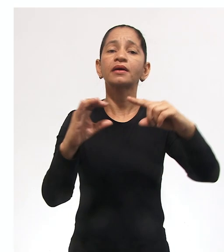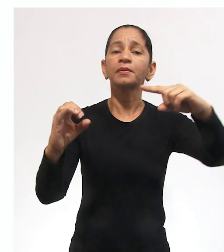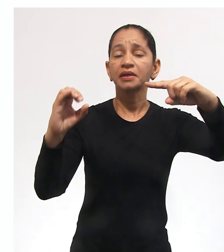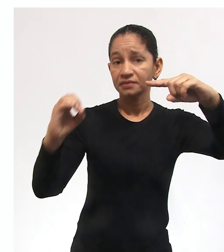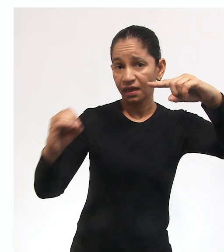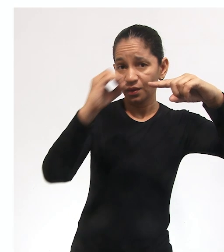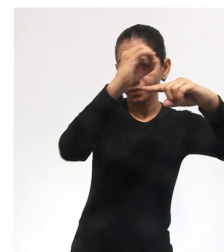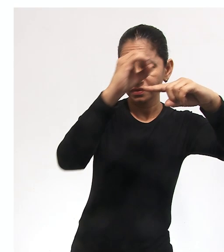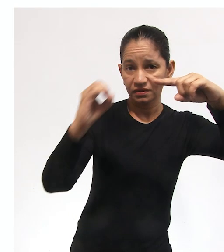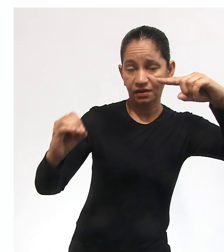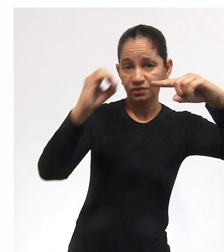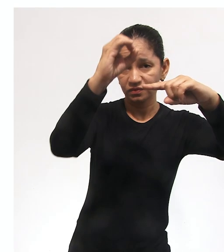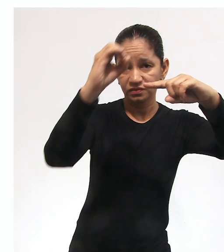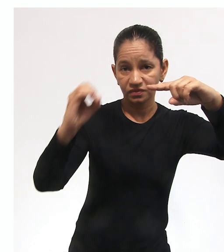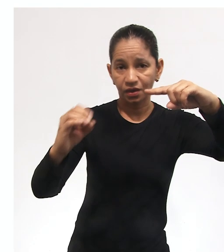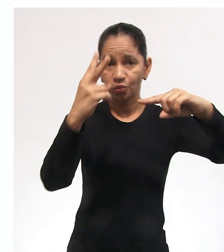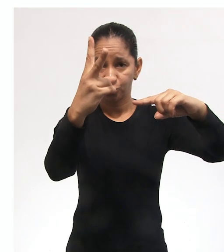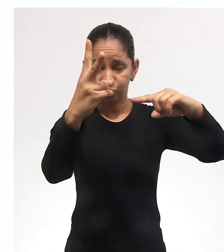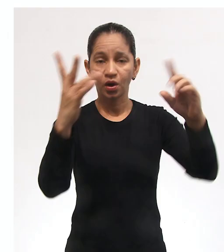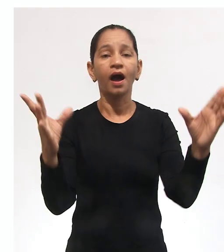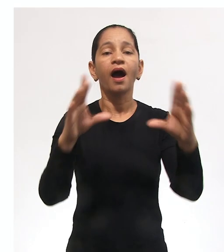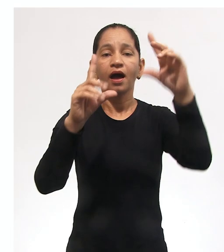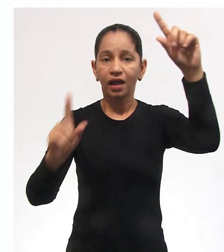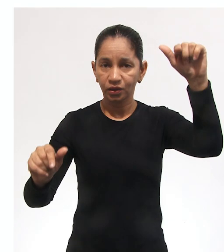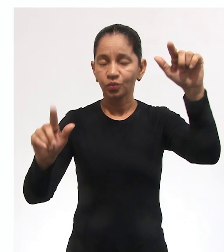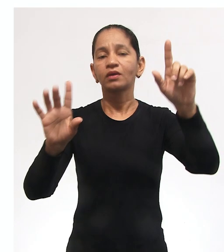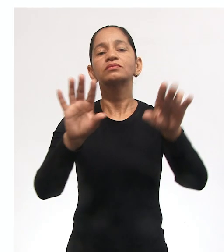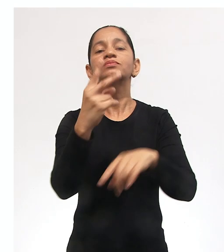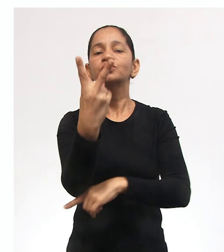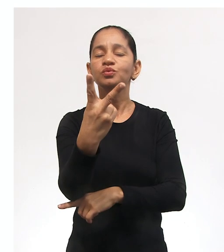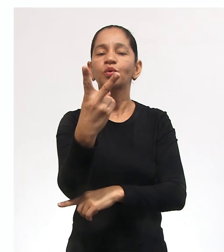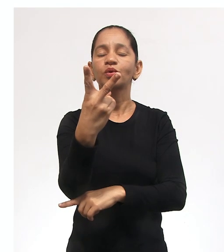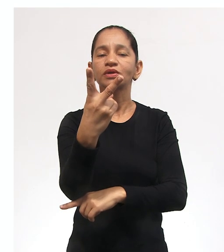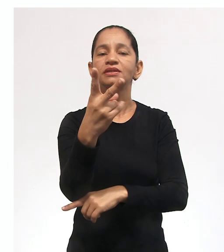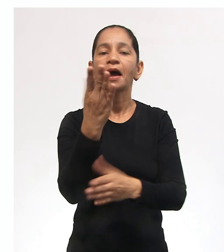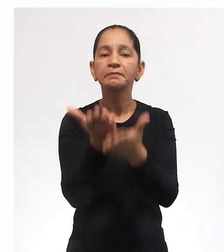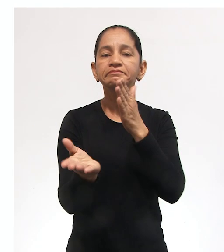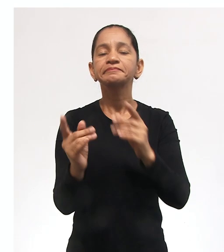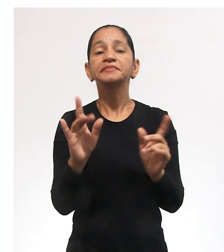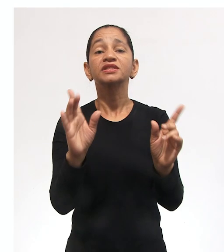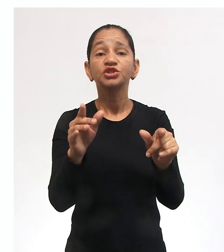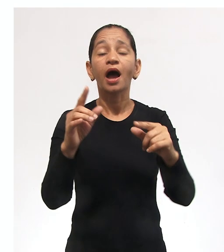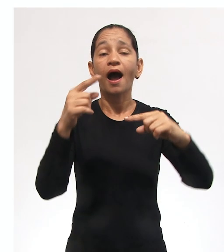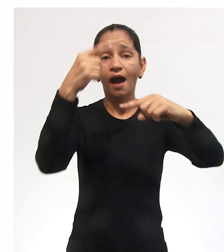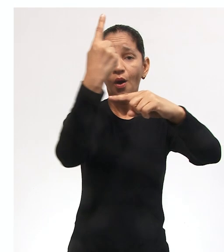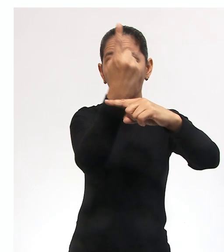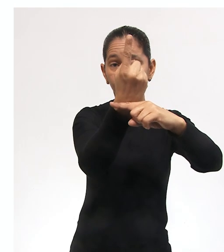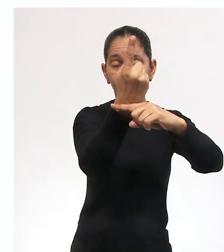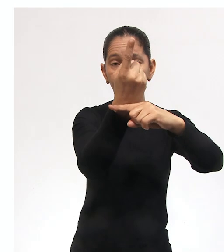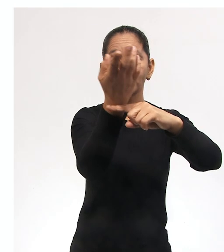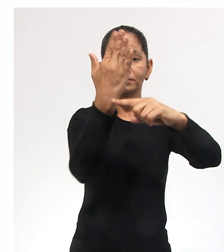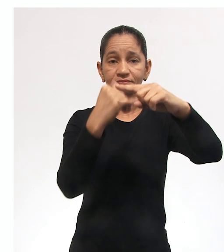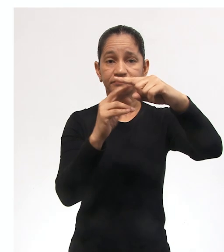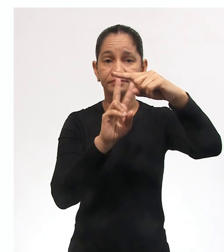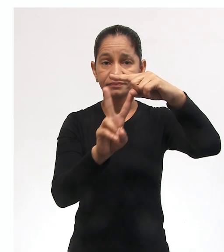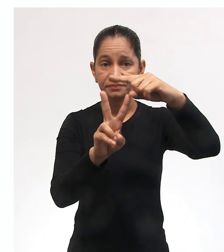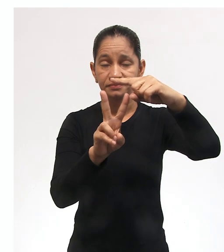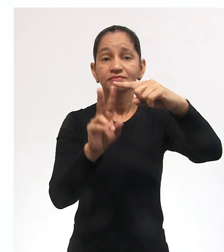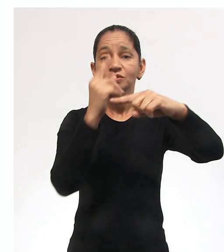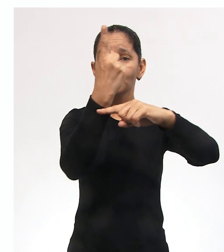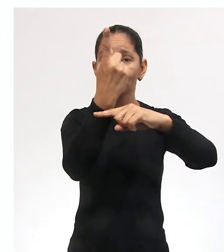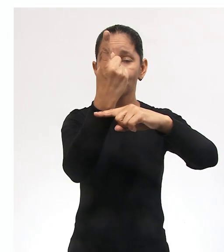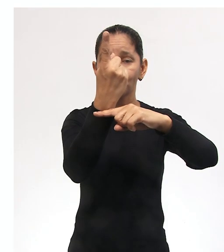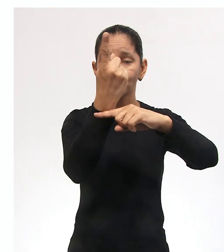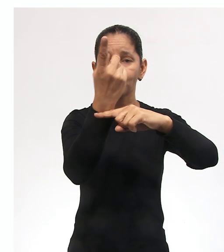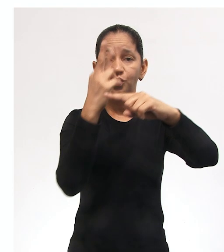zeros com esses dois zeros de cima, do 200, e a gente vai ter aqui embaixo 1 e aqui em cima o 2, né? No